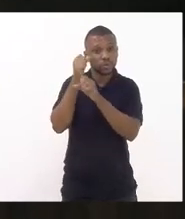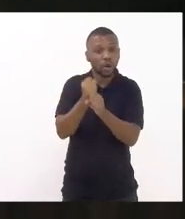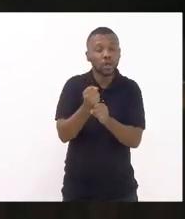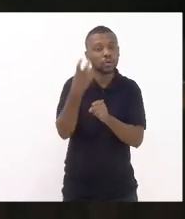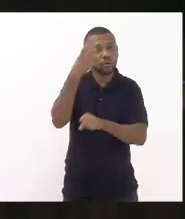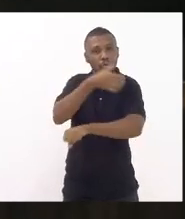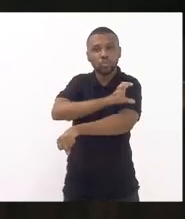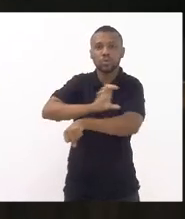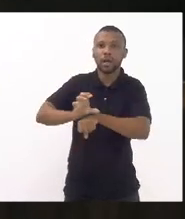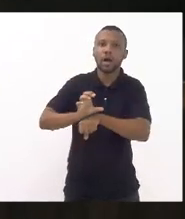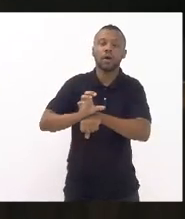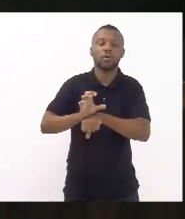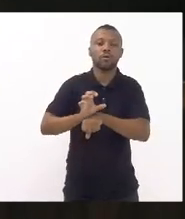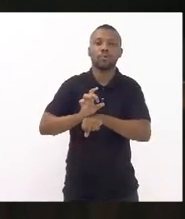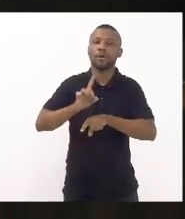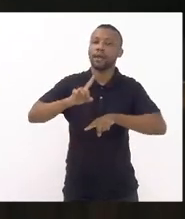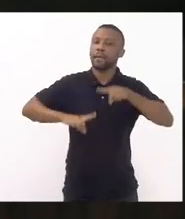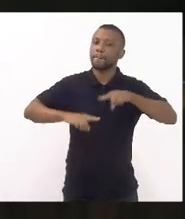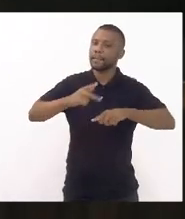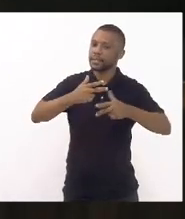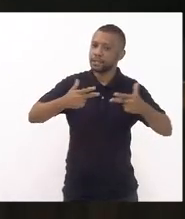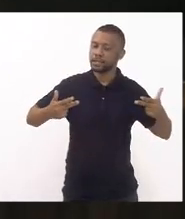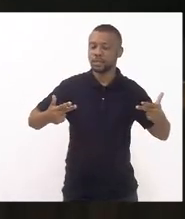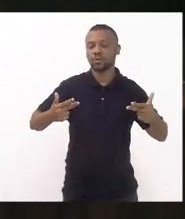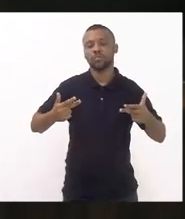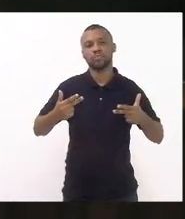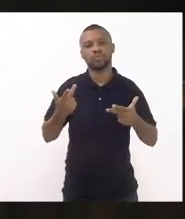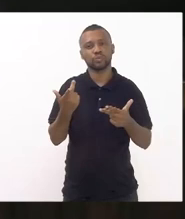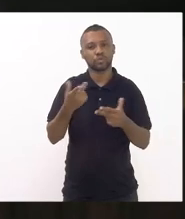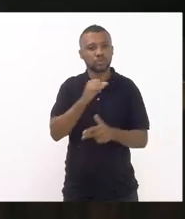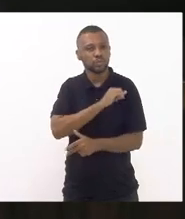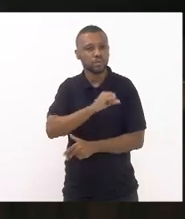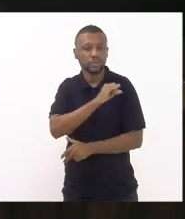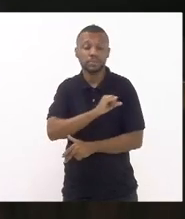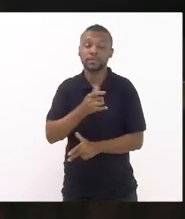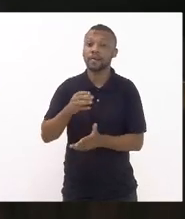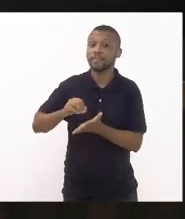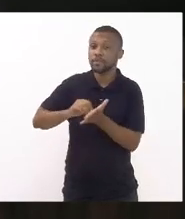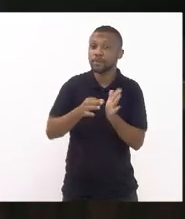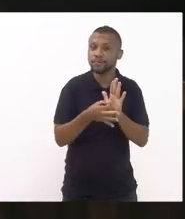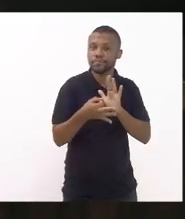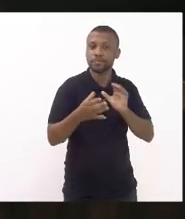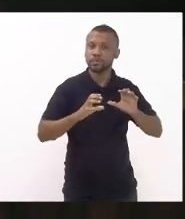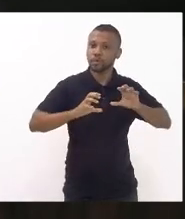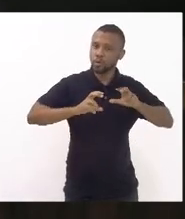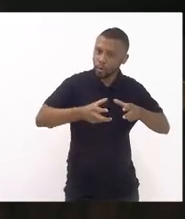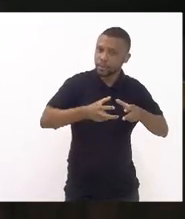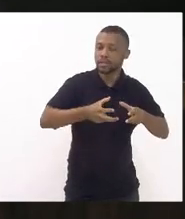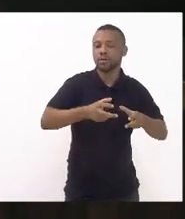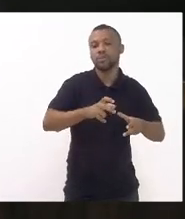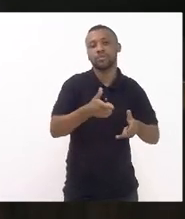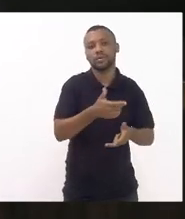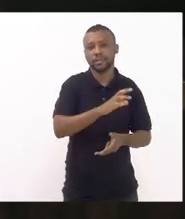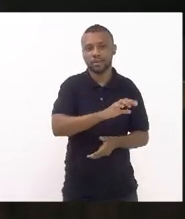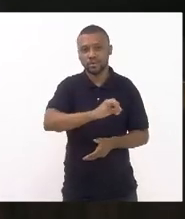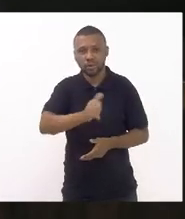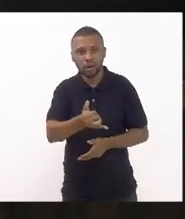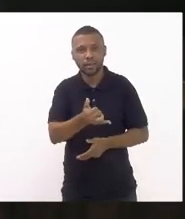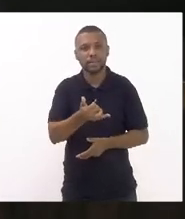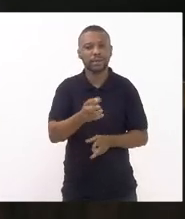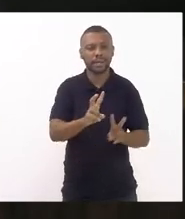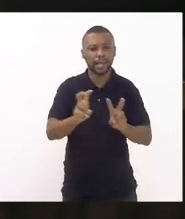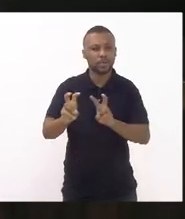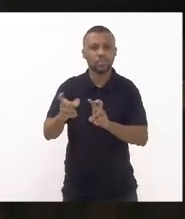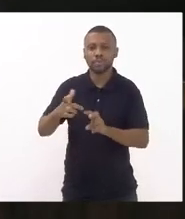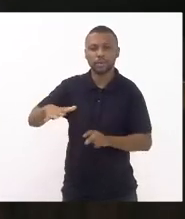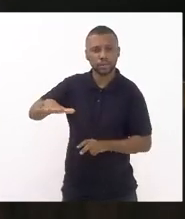imaterial do Estado do Rio de Janeiro. Pendentes dos pareceres das Comissões de Constituição e Justiça, de Cultura e de Assuntos Municipais e Desenvolvimentos Regionais. Para emitir